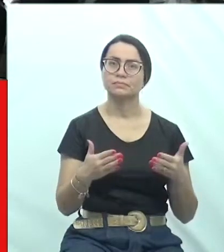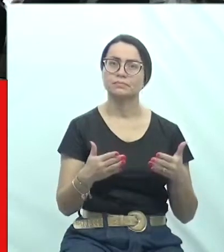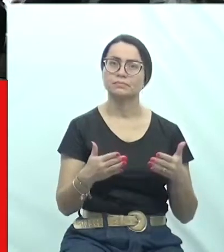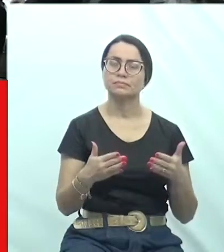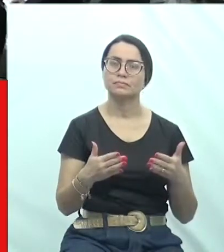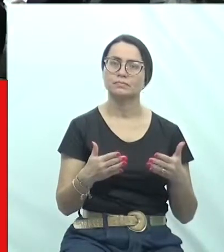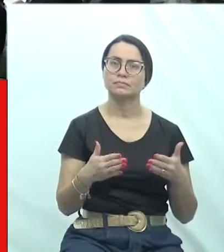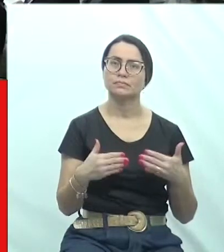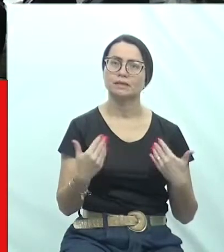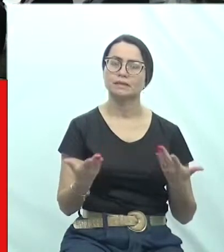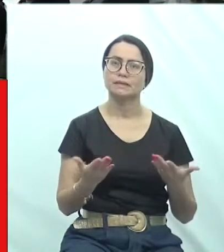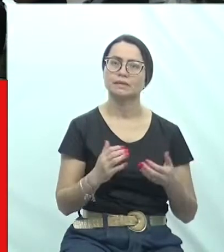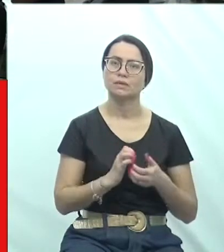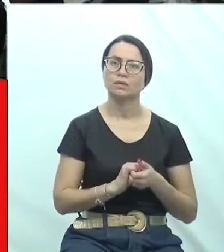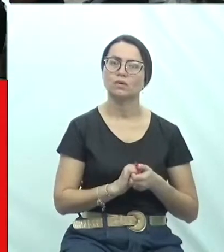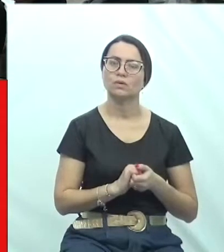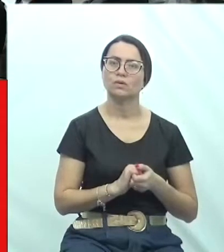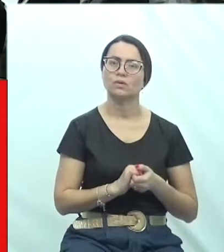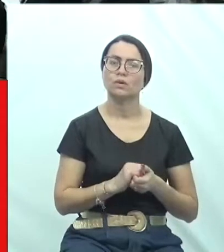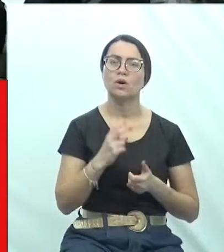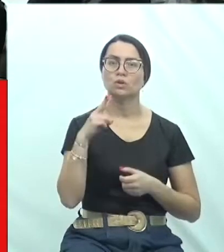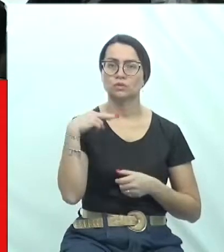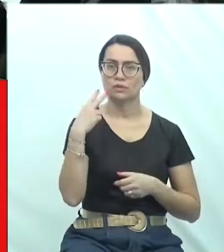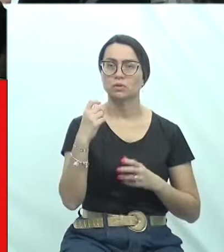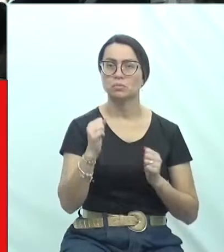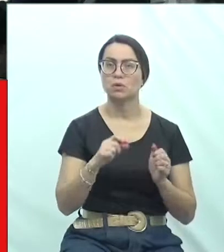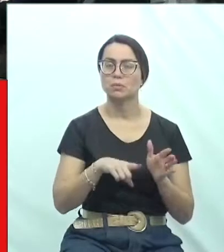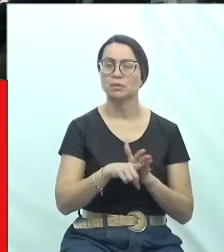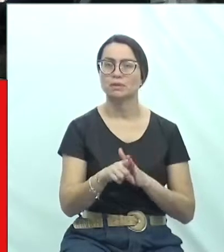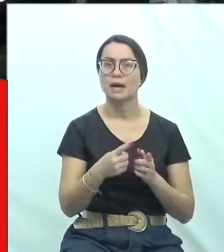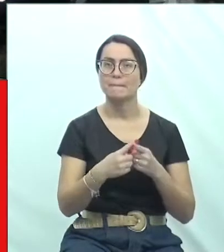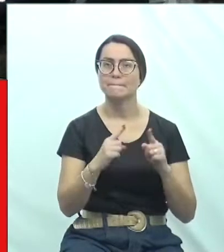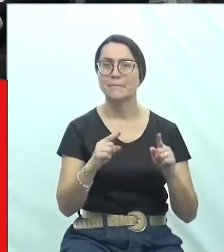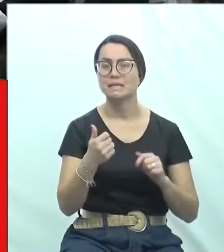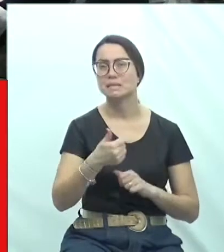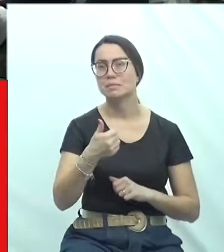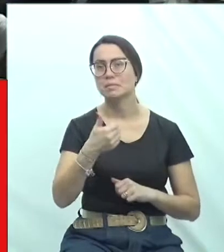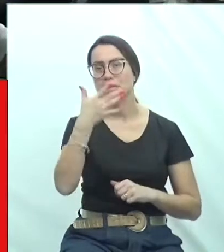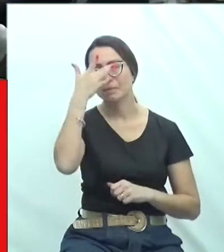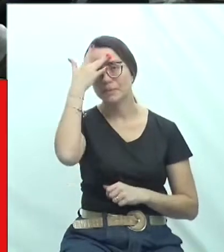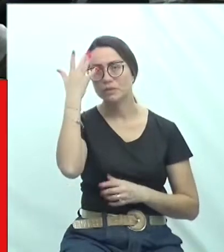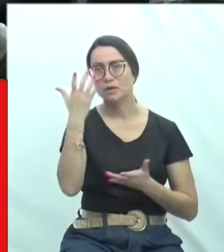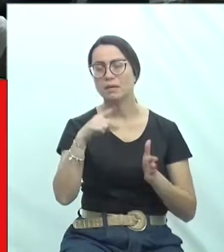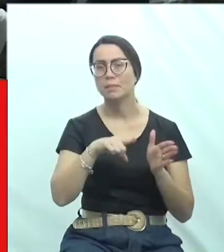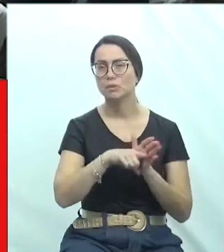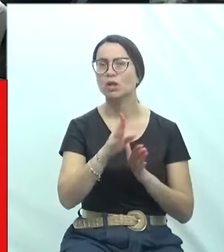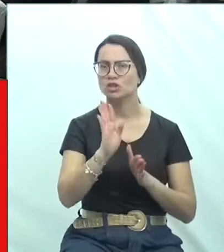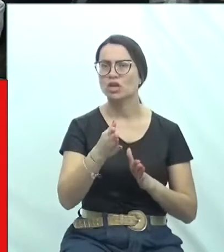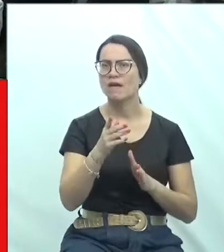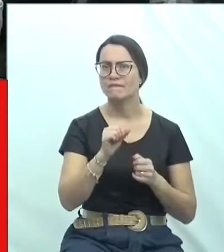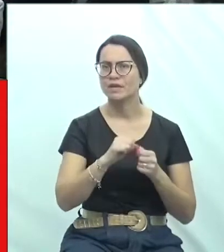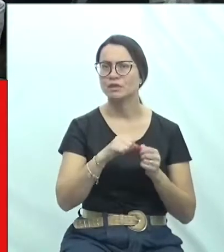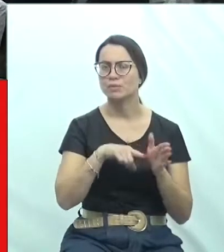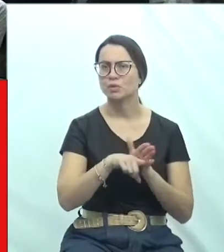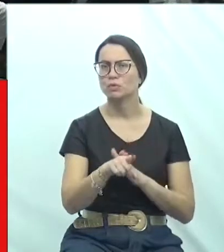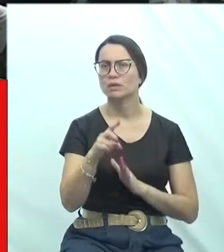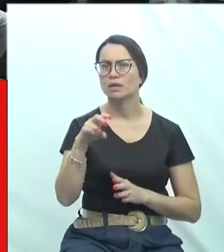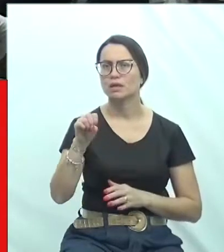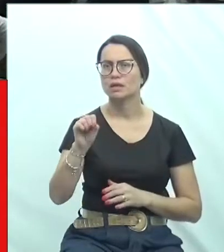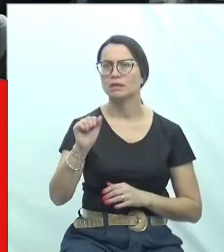nós vamos abrir o debate para os vereadores, mas a primeira pessoa inscrita é o vereador Salésio Lima.